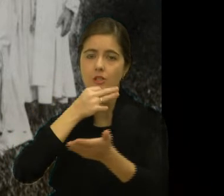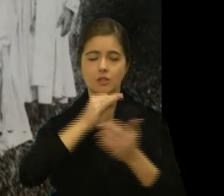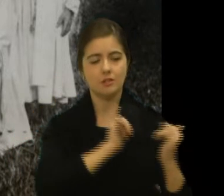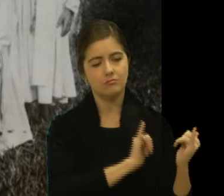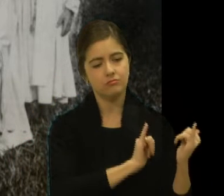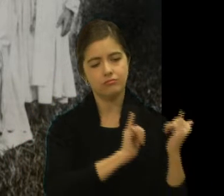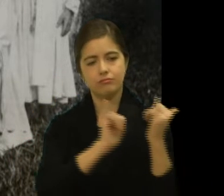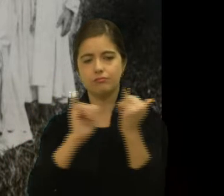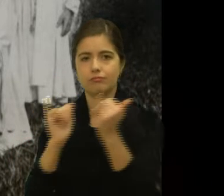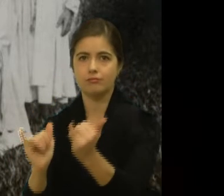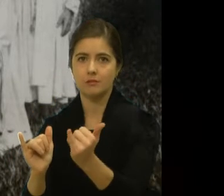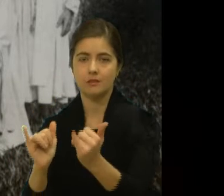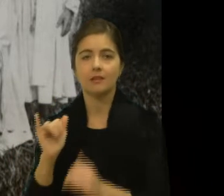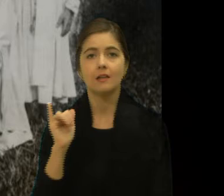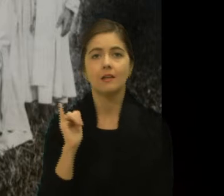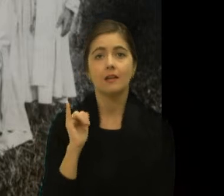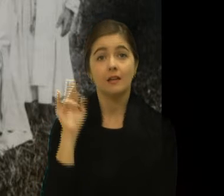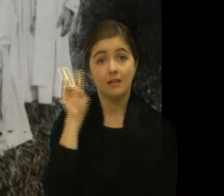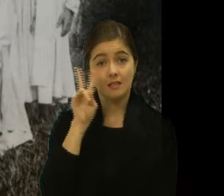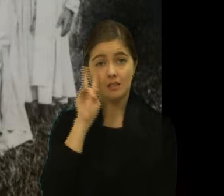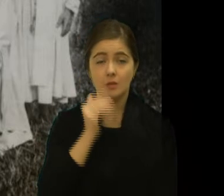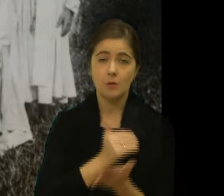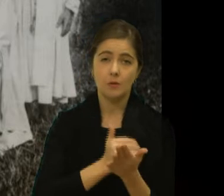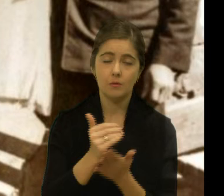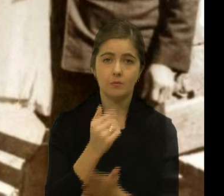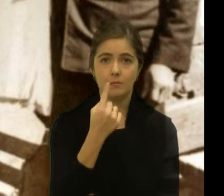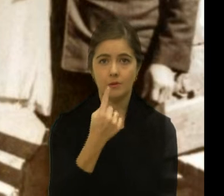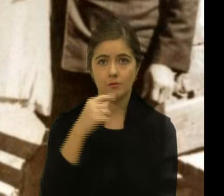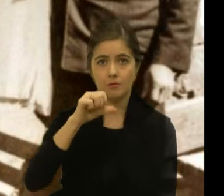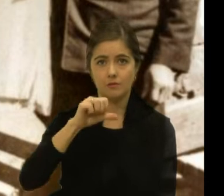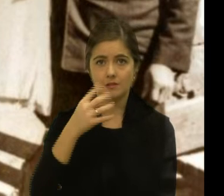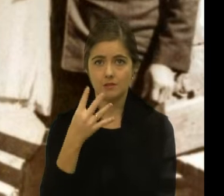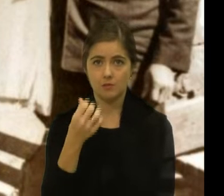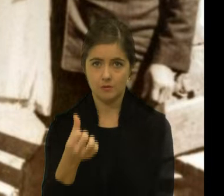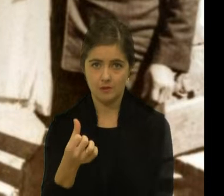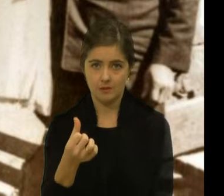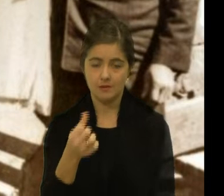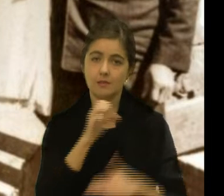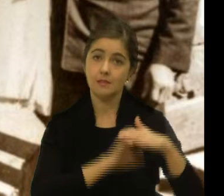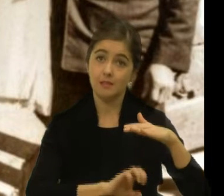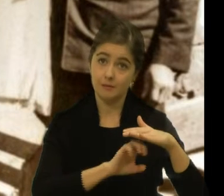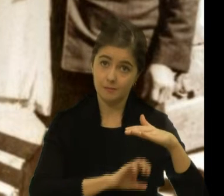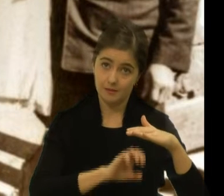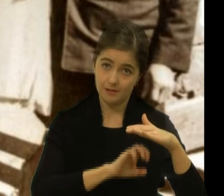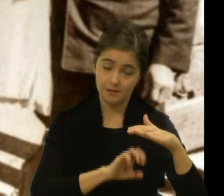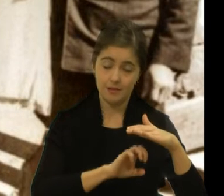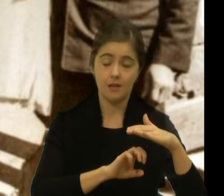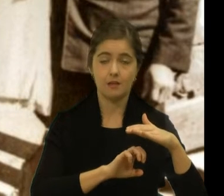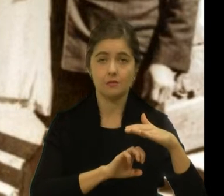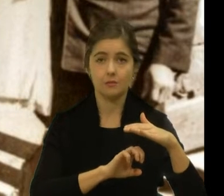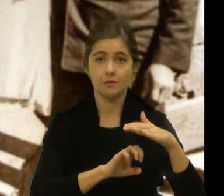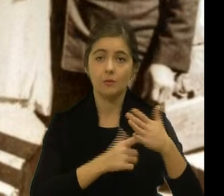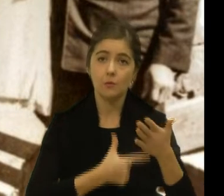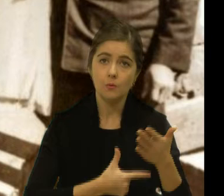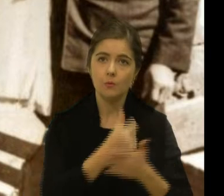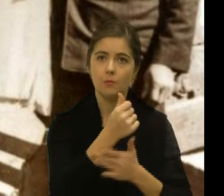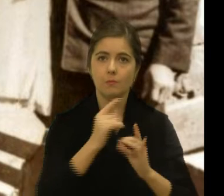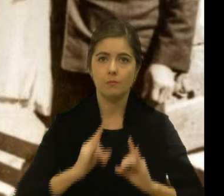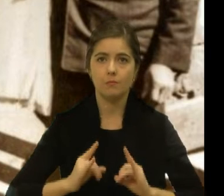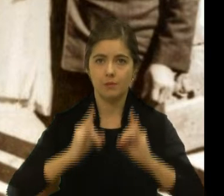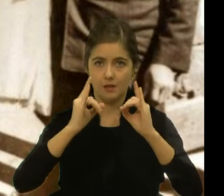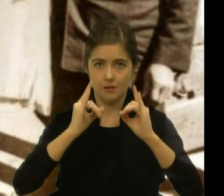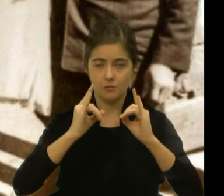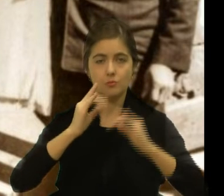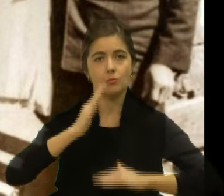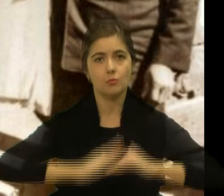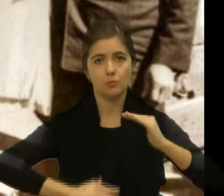A história começou em 1946, colegas vereadores, quando o empresário adquiriu um prédio construído pelo